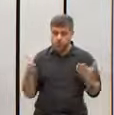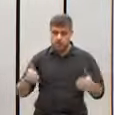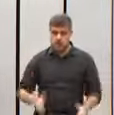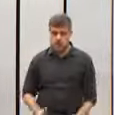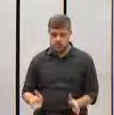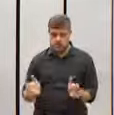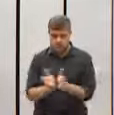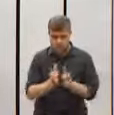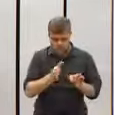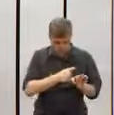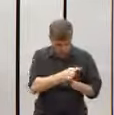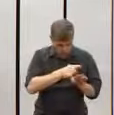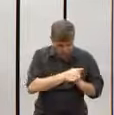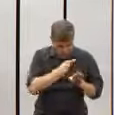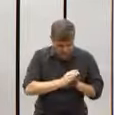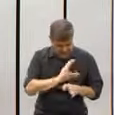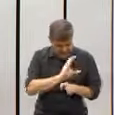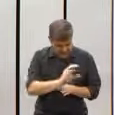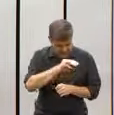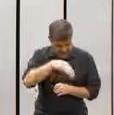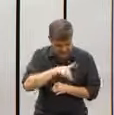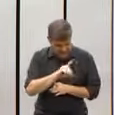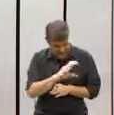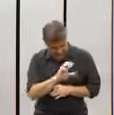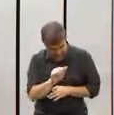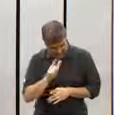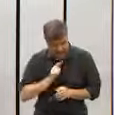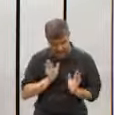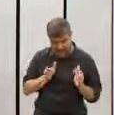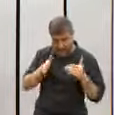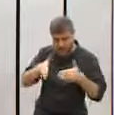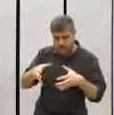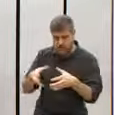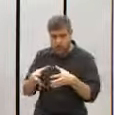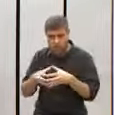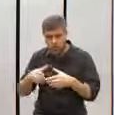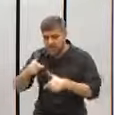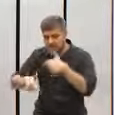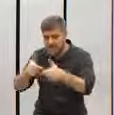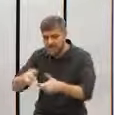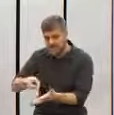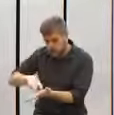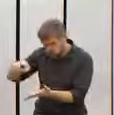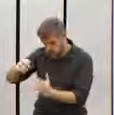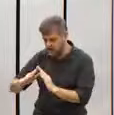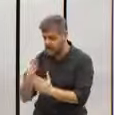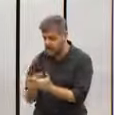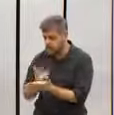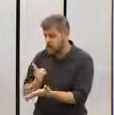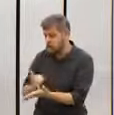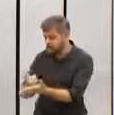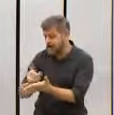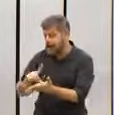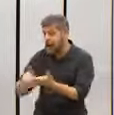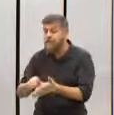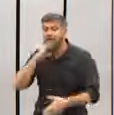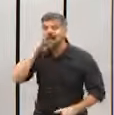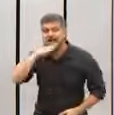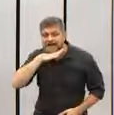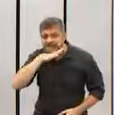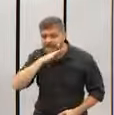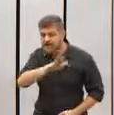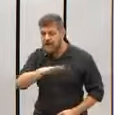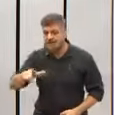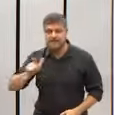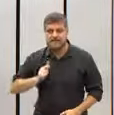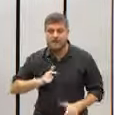Conselho ele tem esse olhar para essas ONGs, por exemplo, que trabalham o contraturno escolar, justamente para que essas crianças